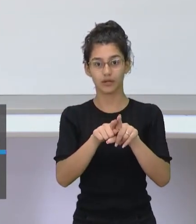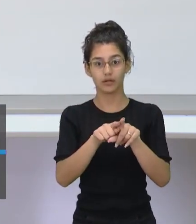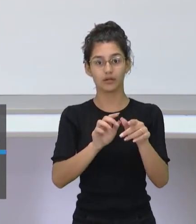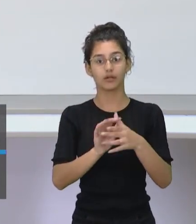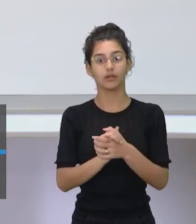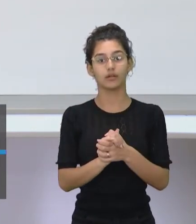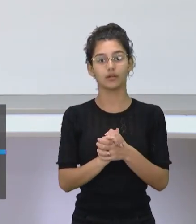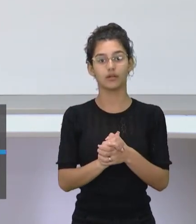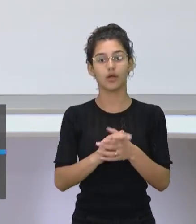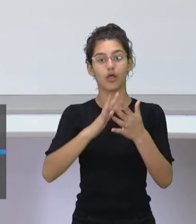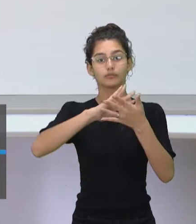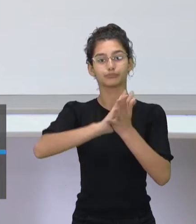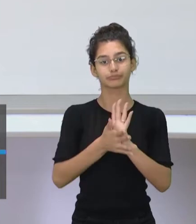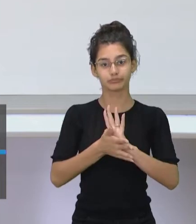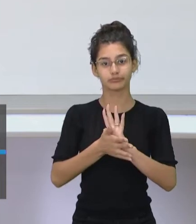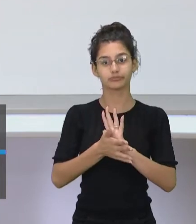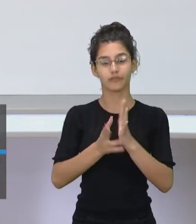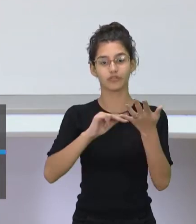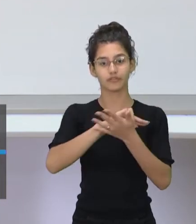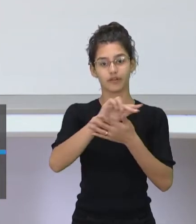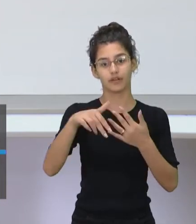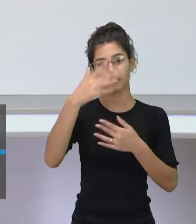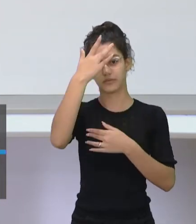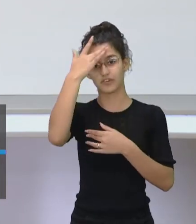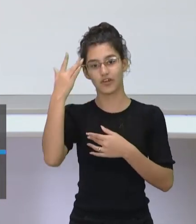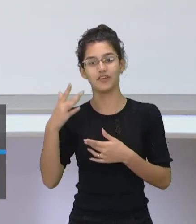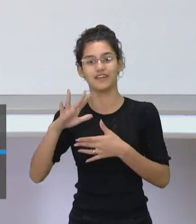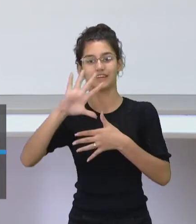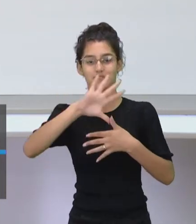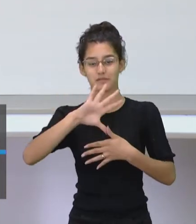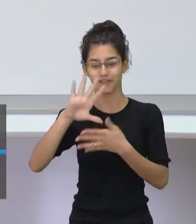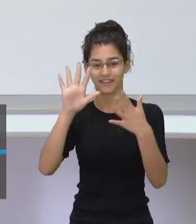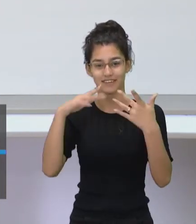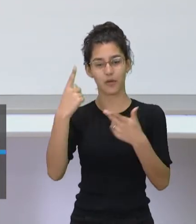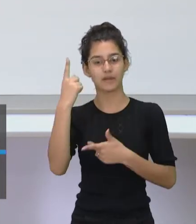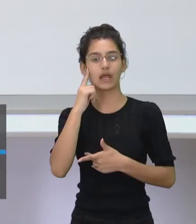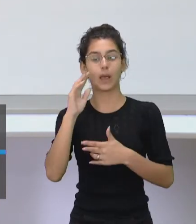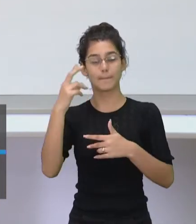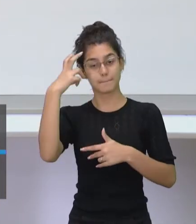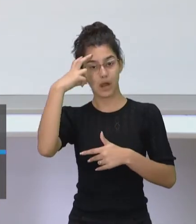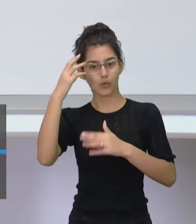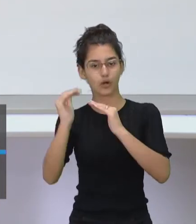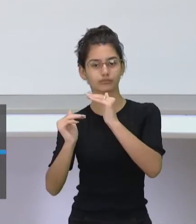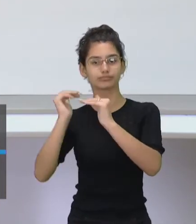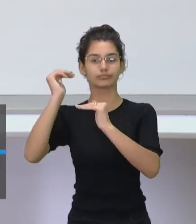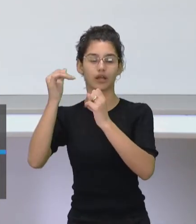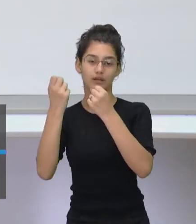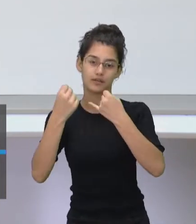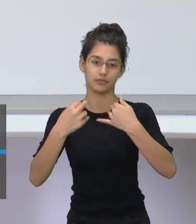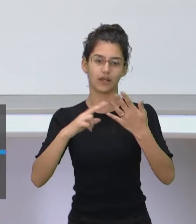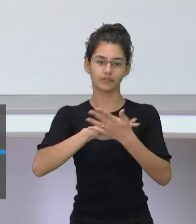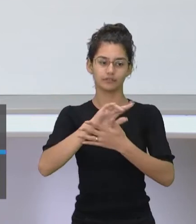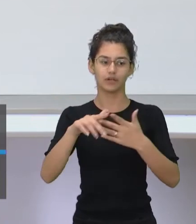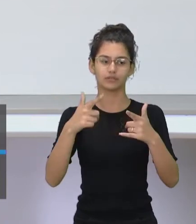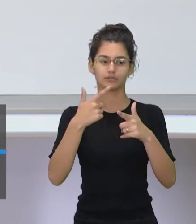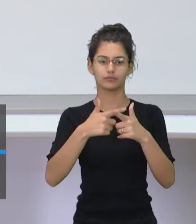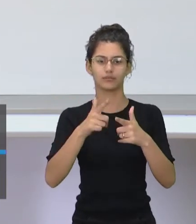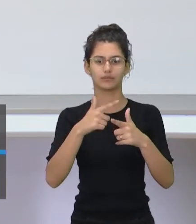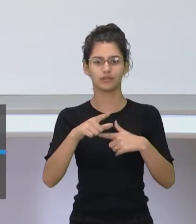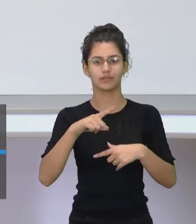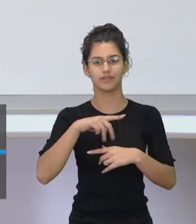de milhares de indígenas aqui na América. Então, esse pensamento de que a minha cultura é superior, ela justifica uma série de